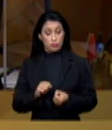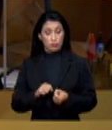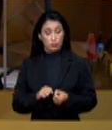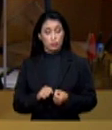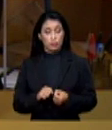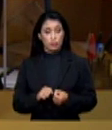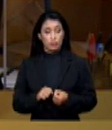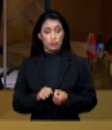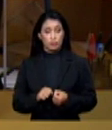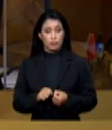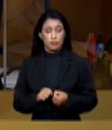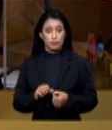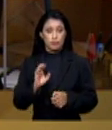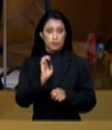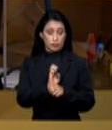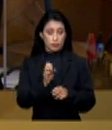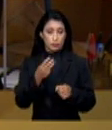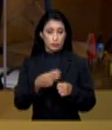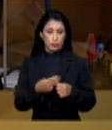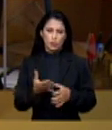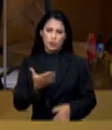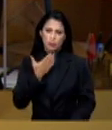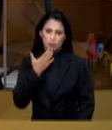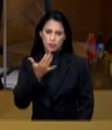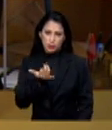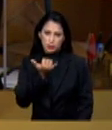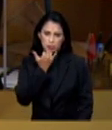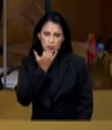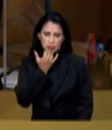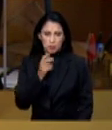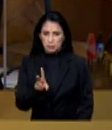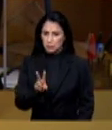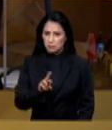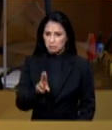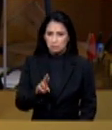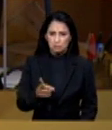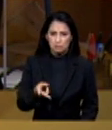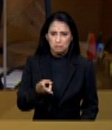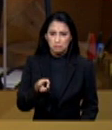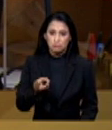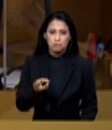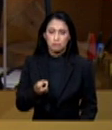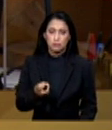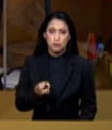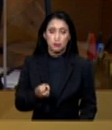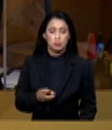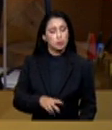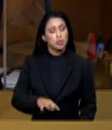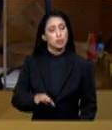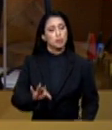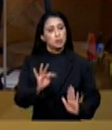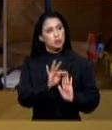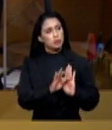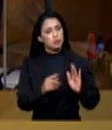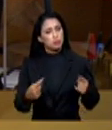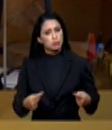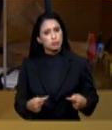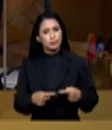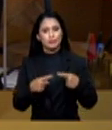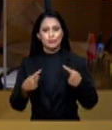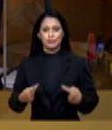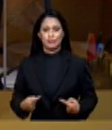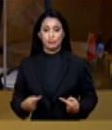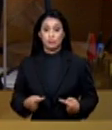ao cliente com todas as vezes não parece também a meu ver ser essa a interpretação mais